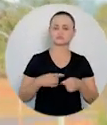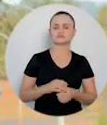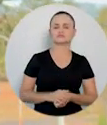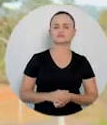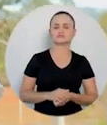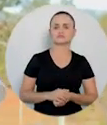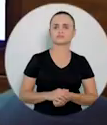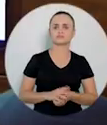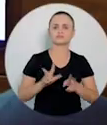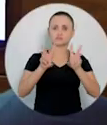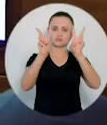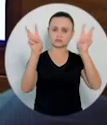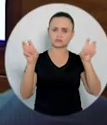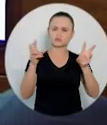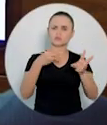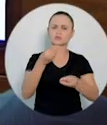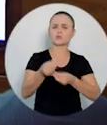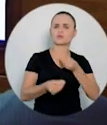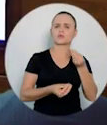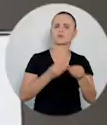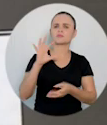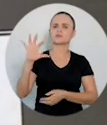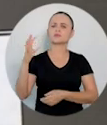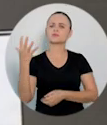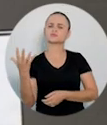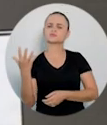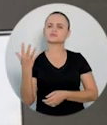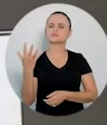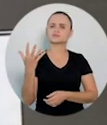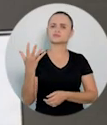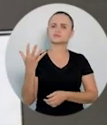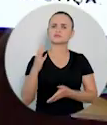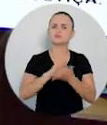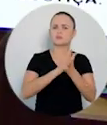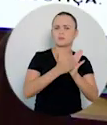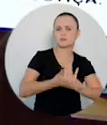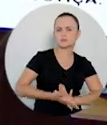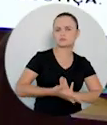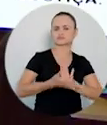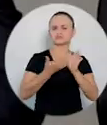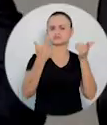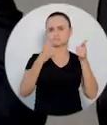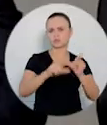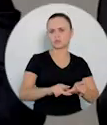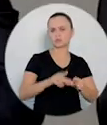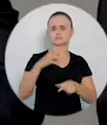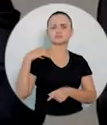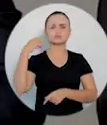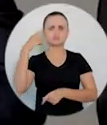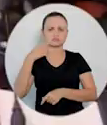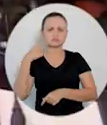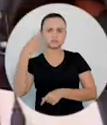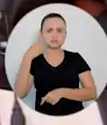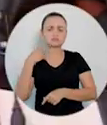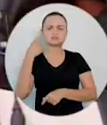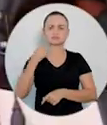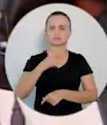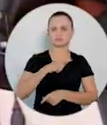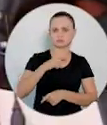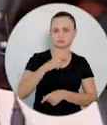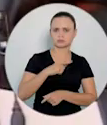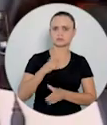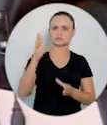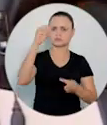debate sobre o tema. O encontro para debater as formas como se apresenta a violência contra a advocacia também contou